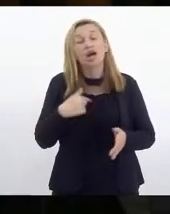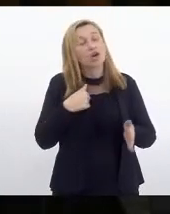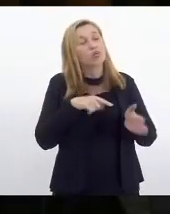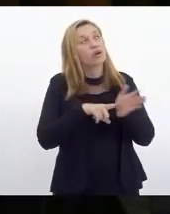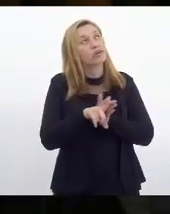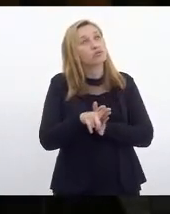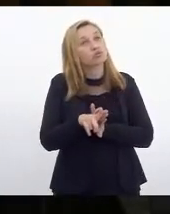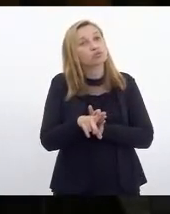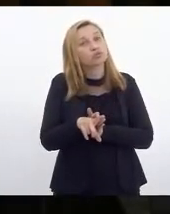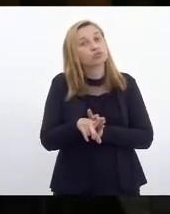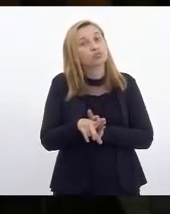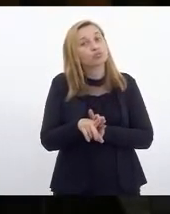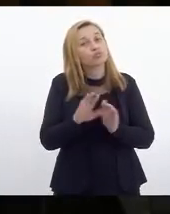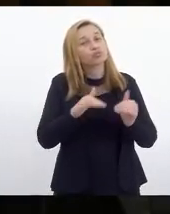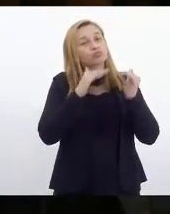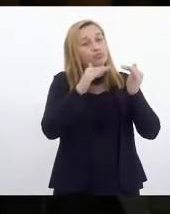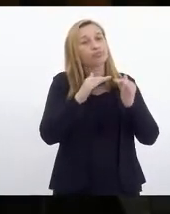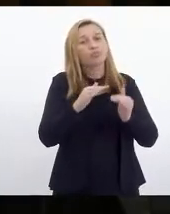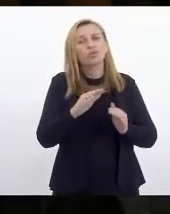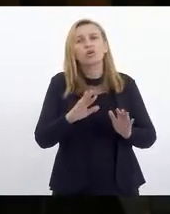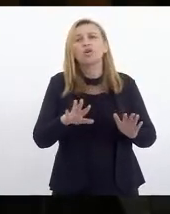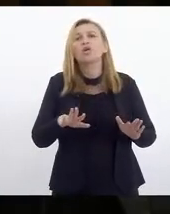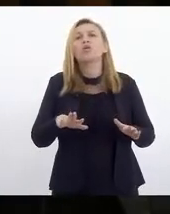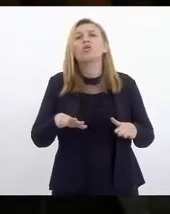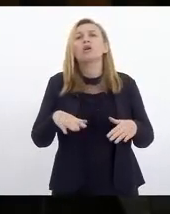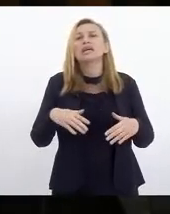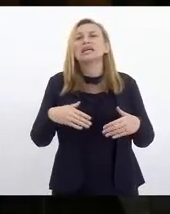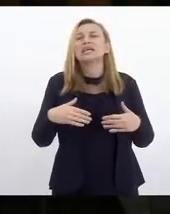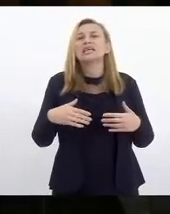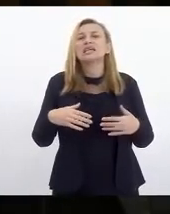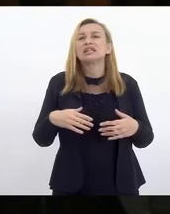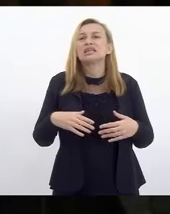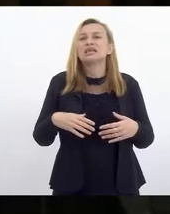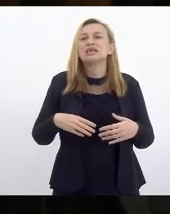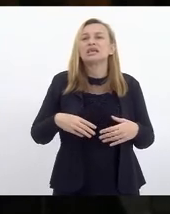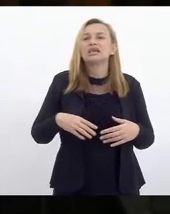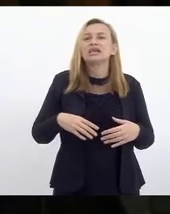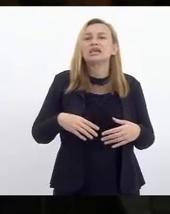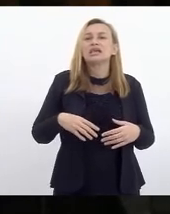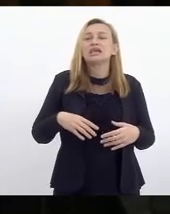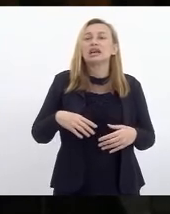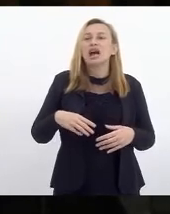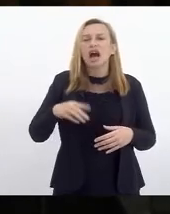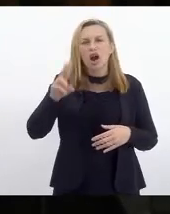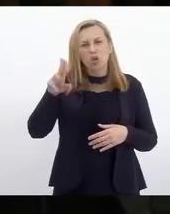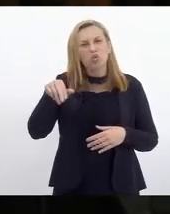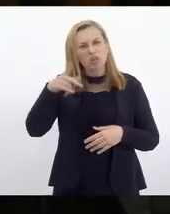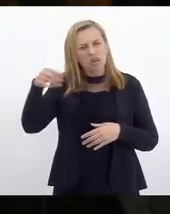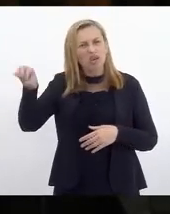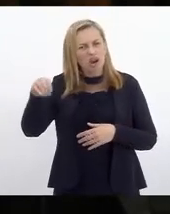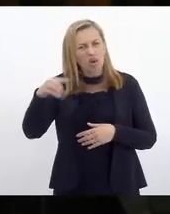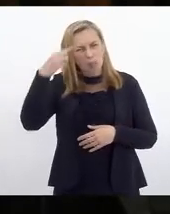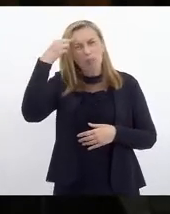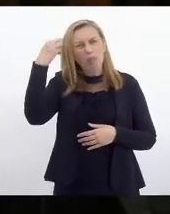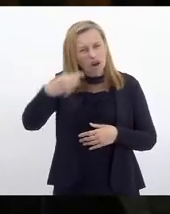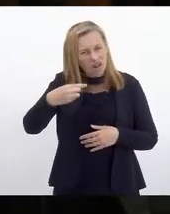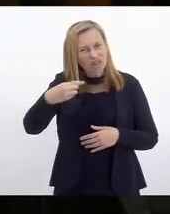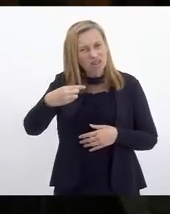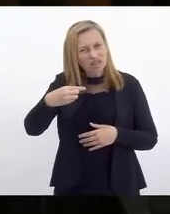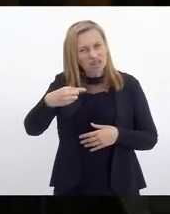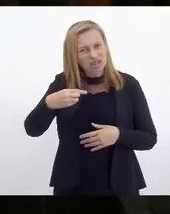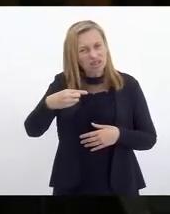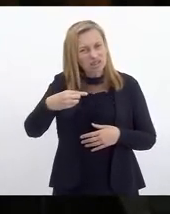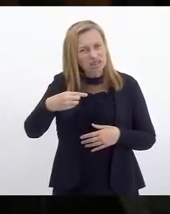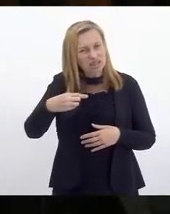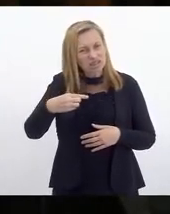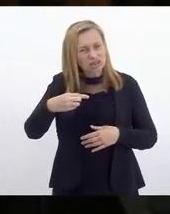a Vossa Excelência, que autoridade tem a União em querer fazer que o Estado do